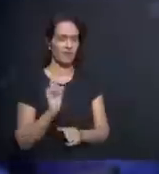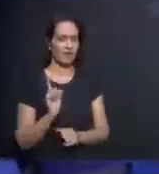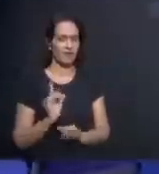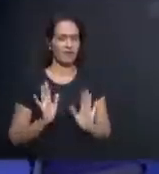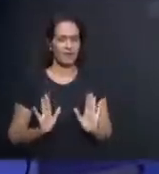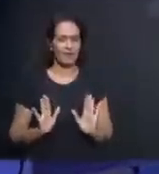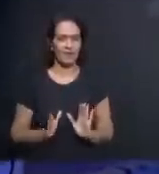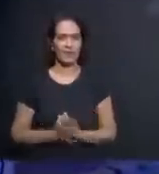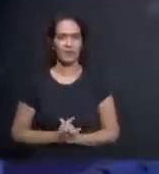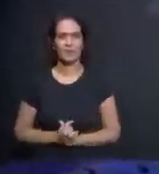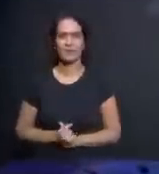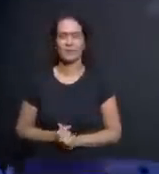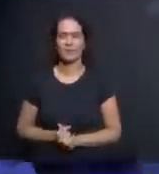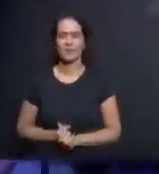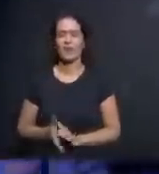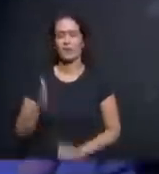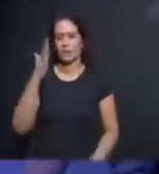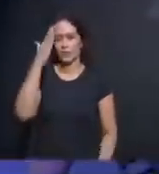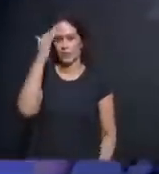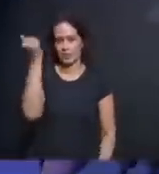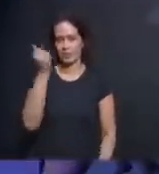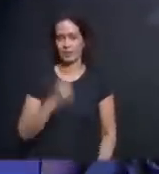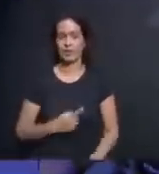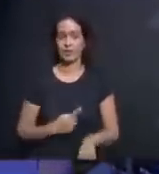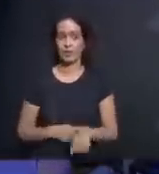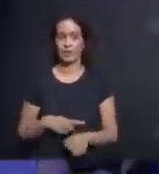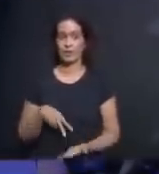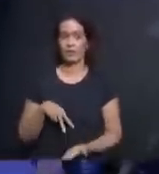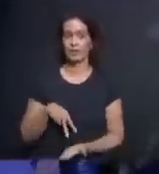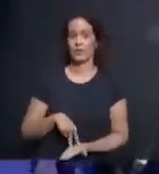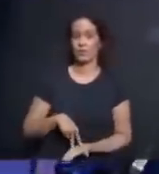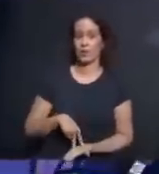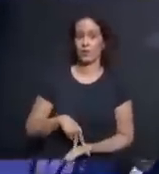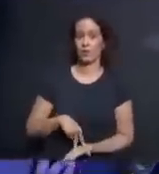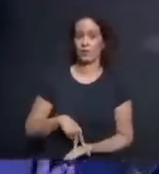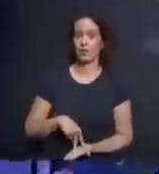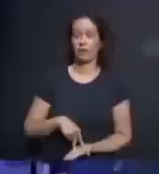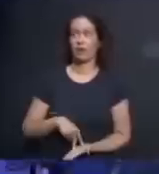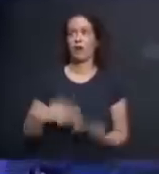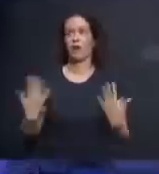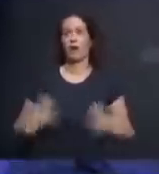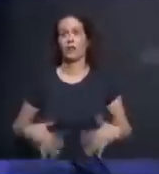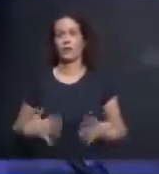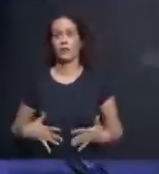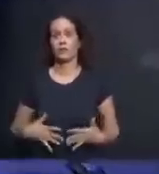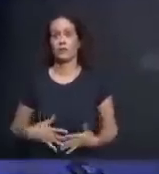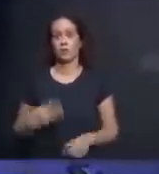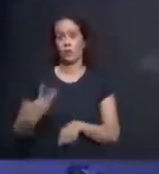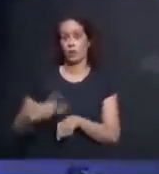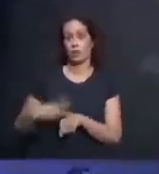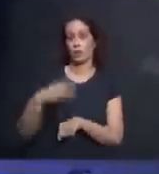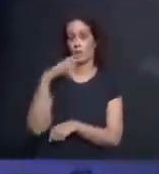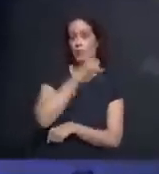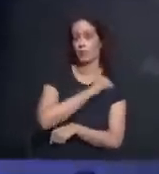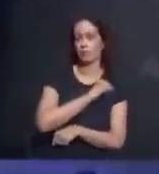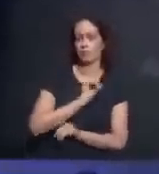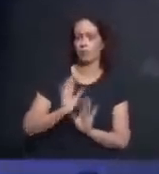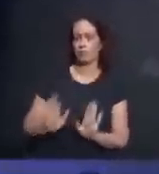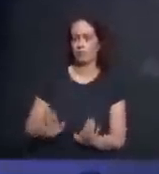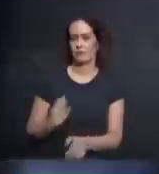Que eu já mexo com isso há tantos anos, que eu sei que na hora que as pessoas ficam de pé, elas falam assim: ai, Jesus, deixa eu ver o WhatsApp aqui rapidinho. Não, larga